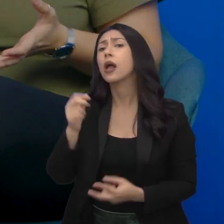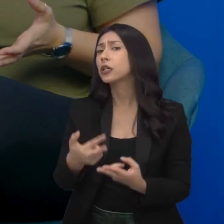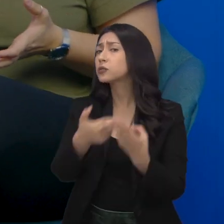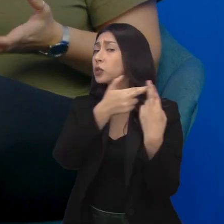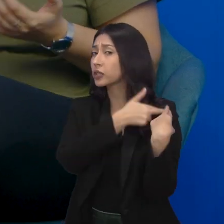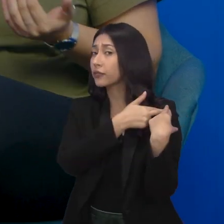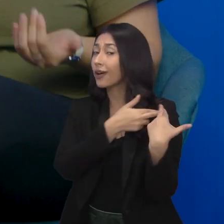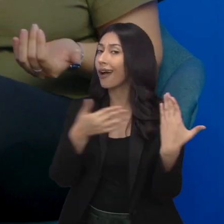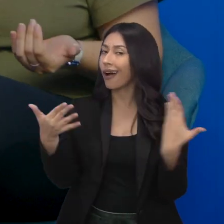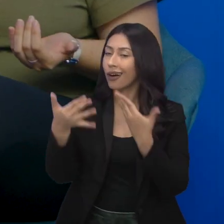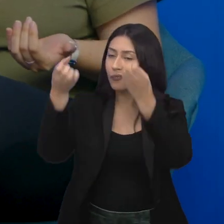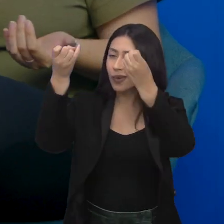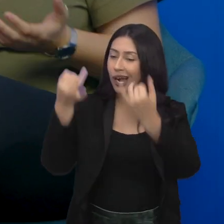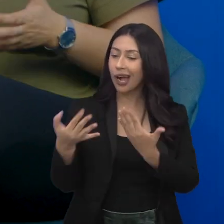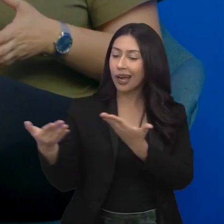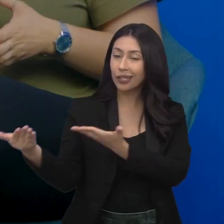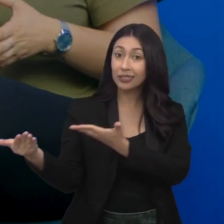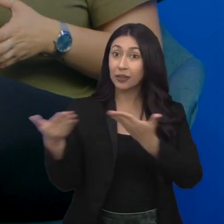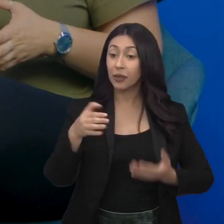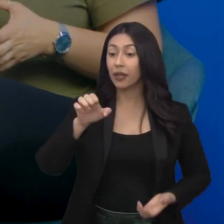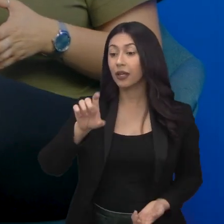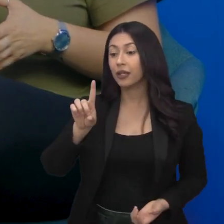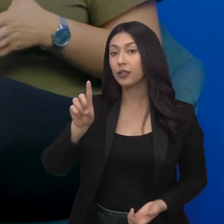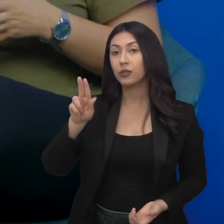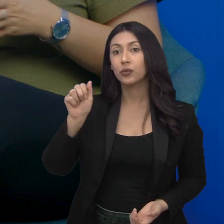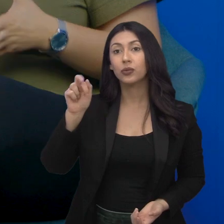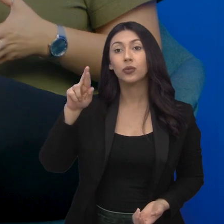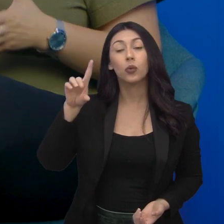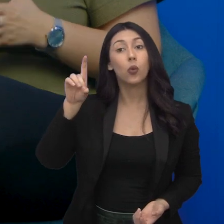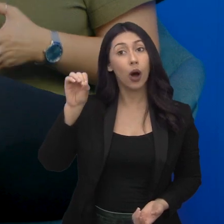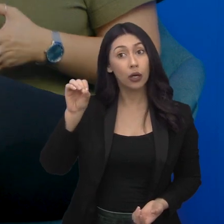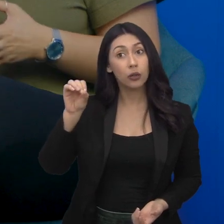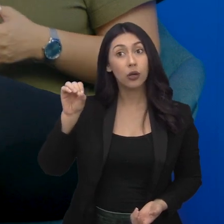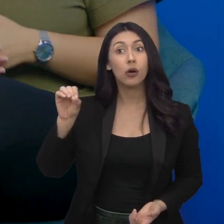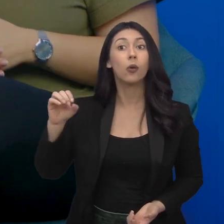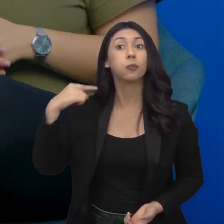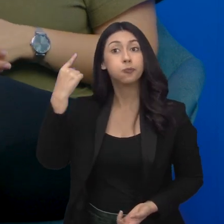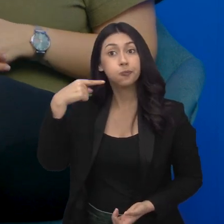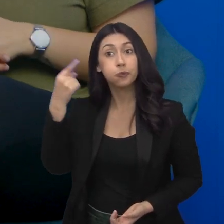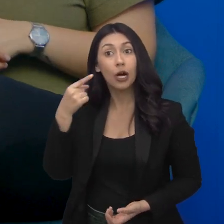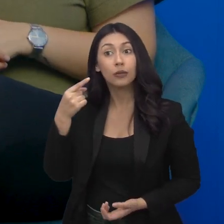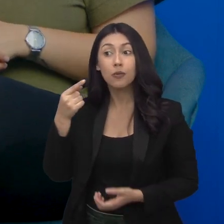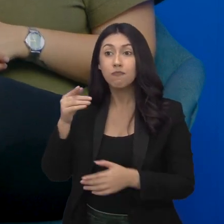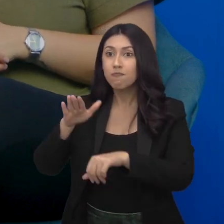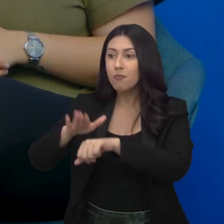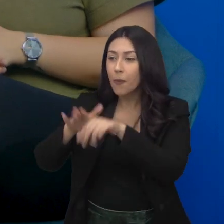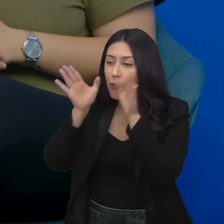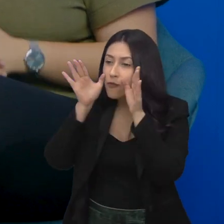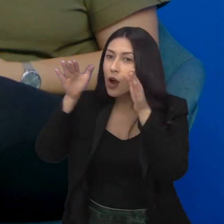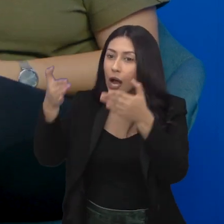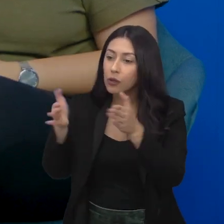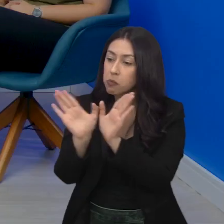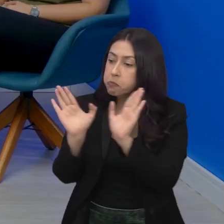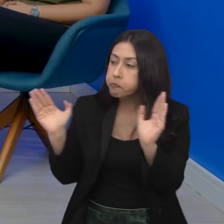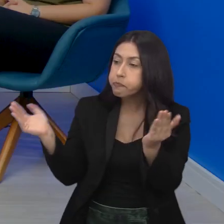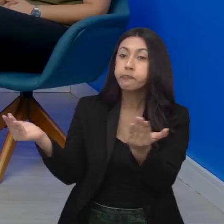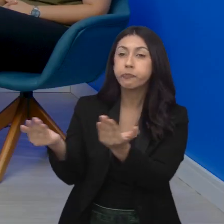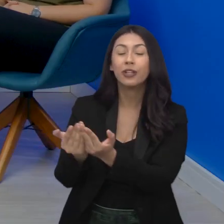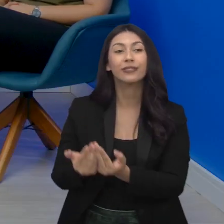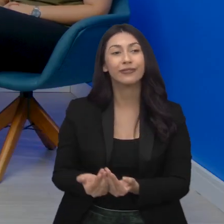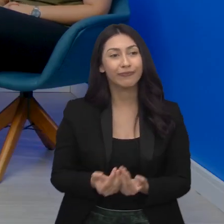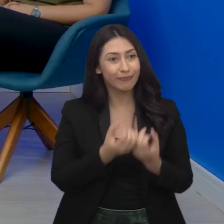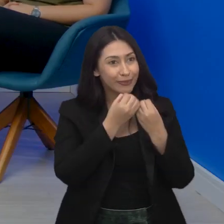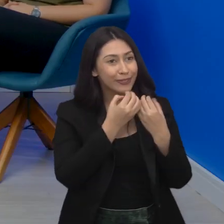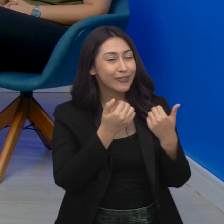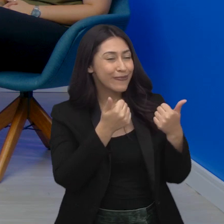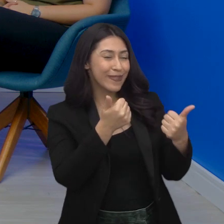Para tirar essa e outras dúvidas, a gente recebe no estúdio Eduardo Rachid, advogado especialista em direito condominial. Bem-vindo, Rachid.